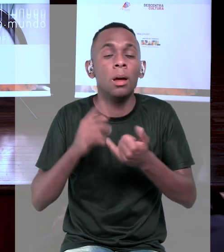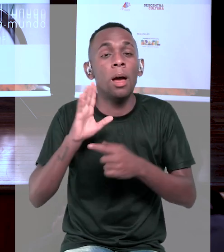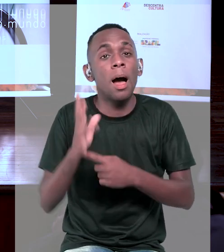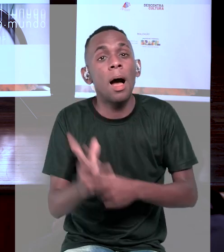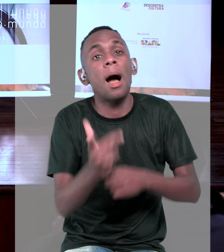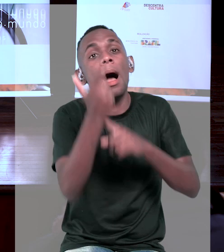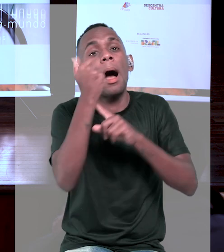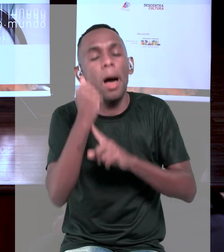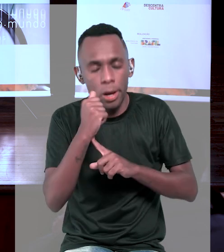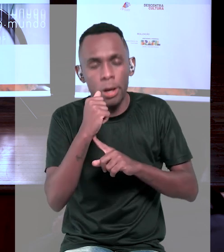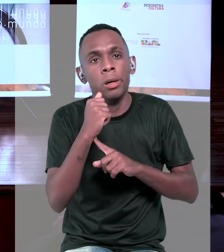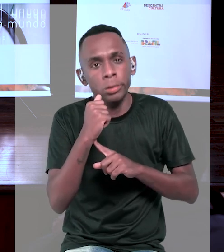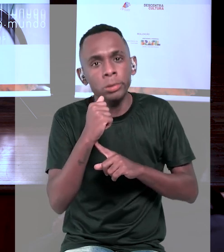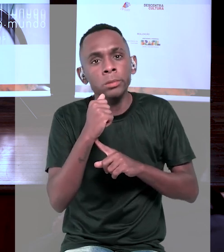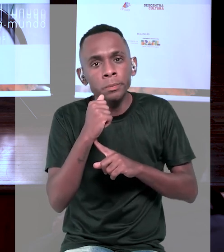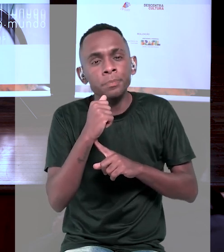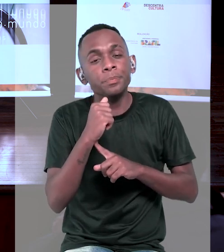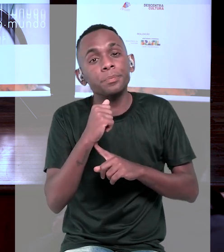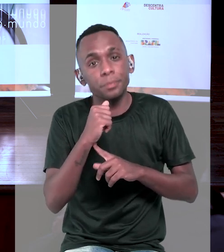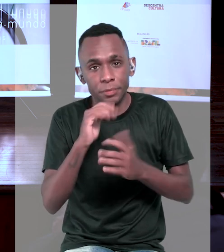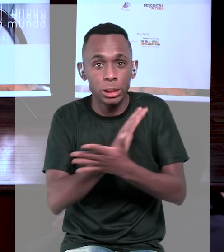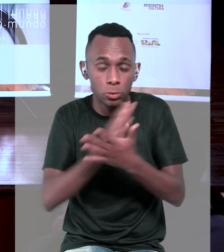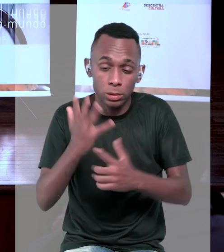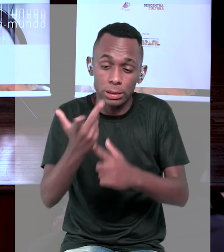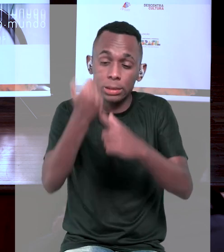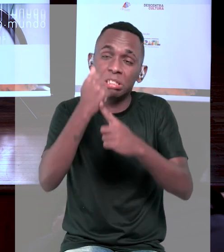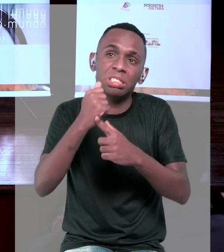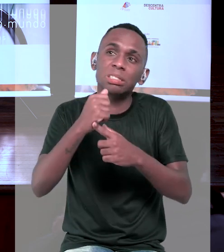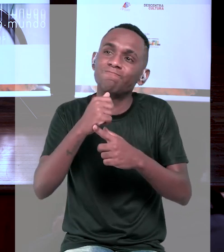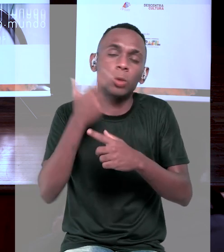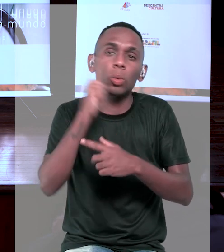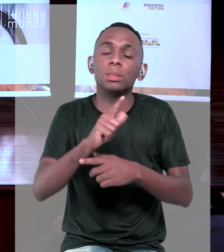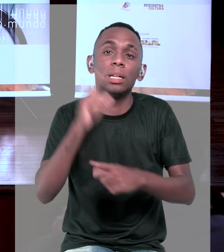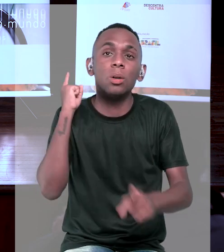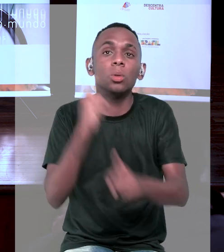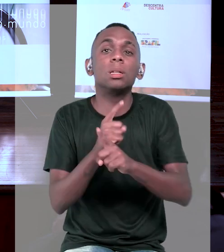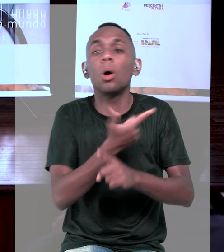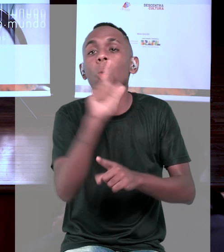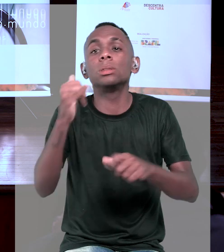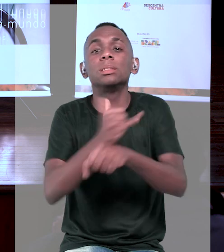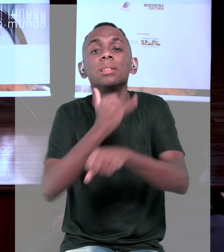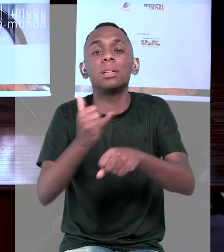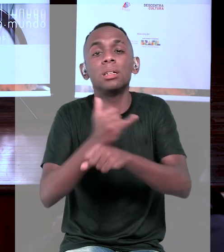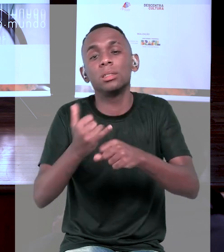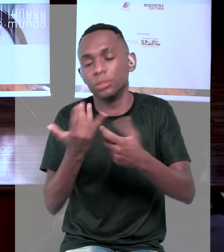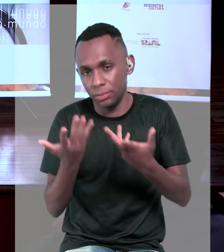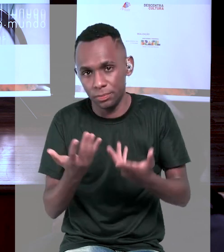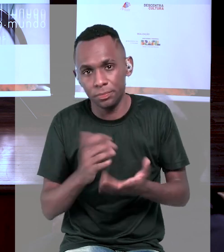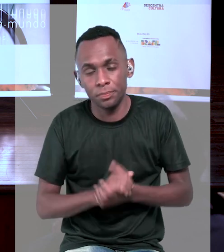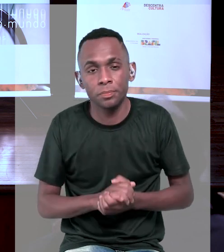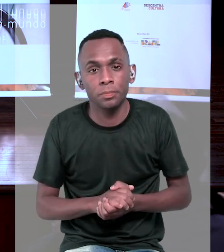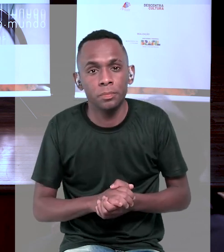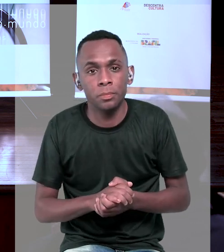E artistas, muitas vezes, não encontram outro canal que não seja o entretenimento. Portanto,